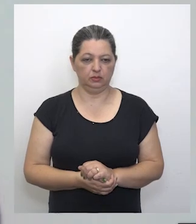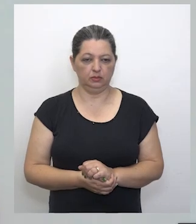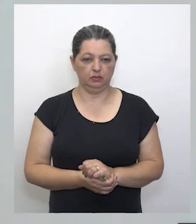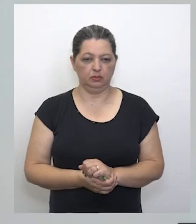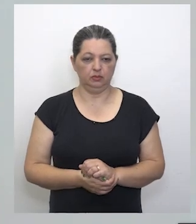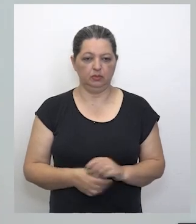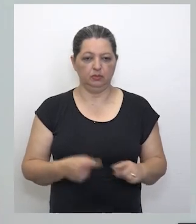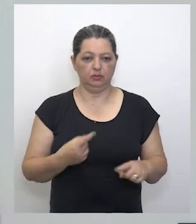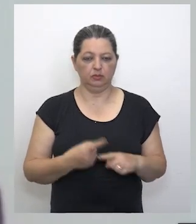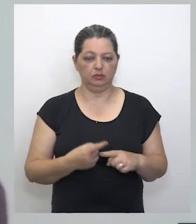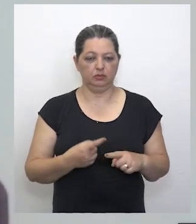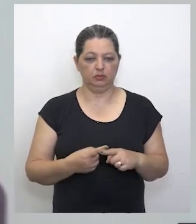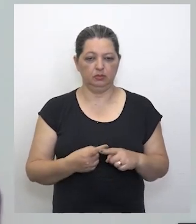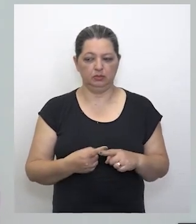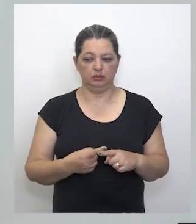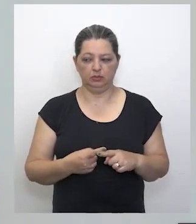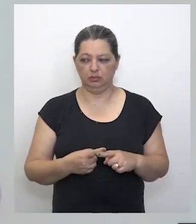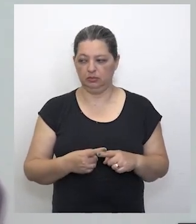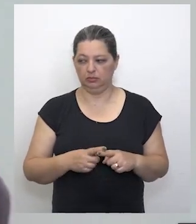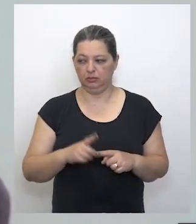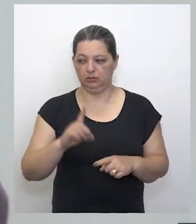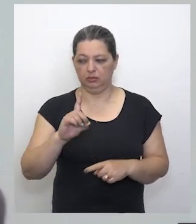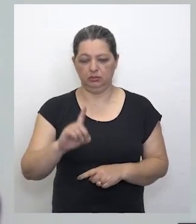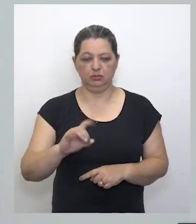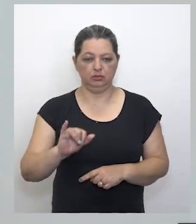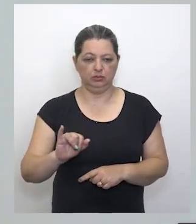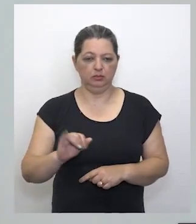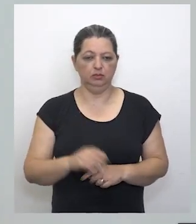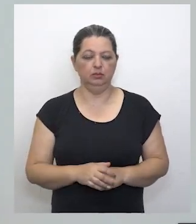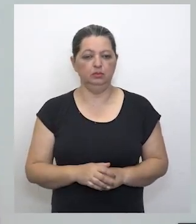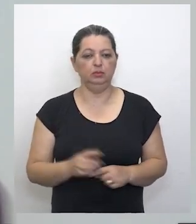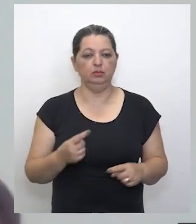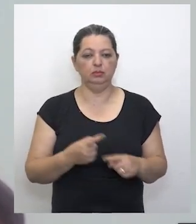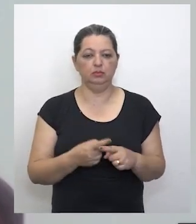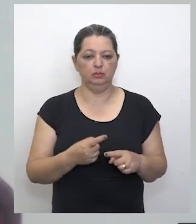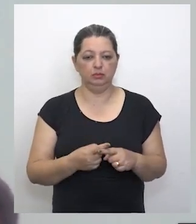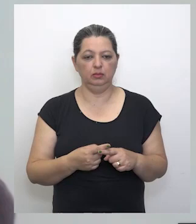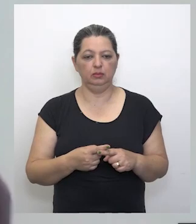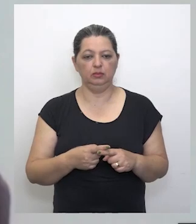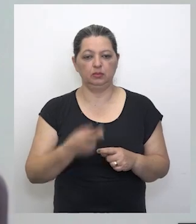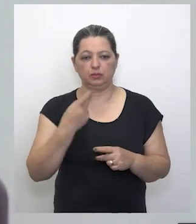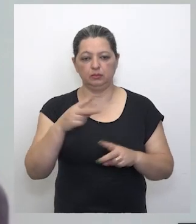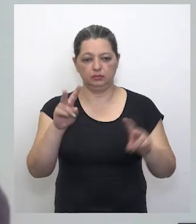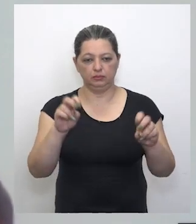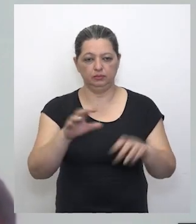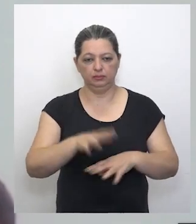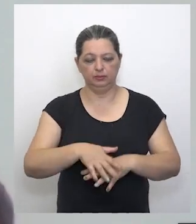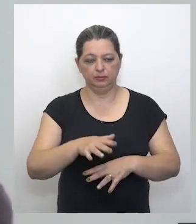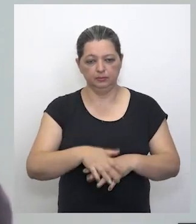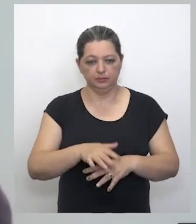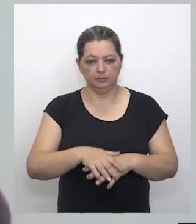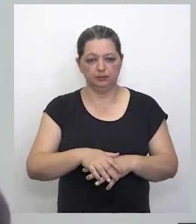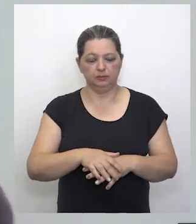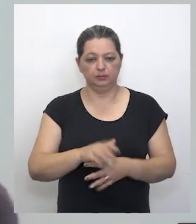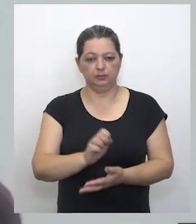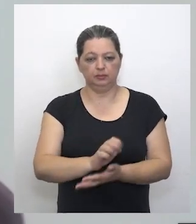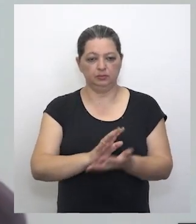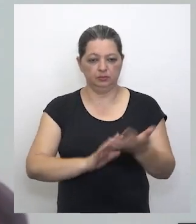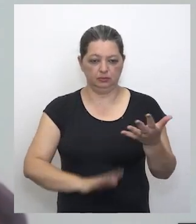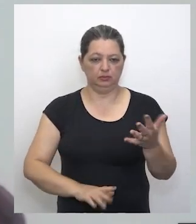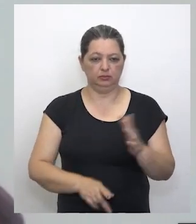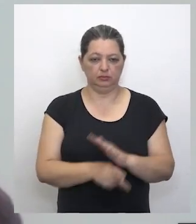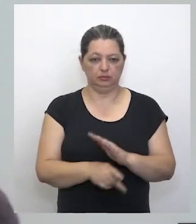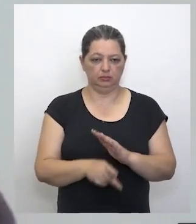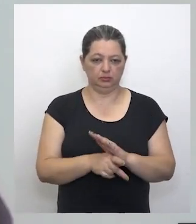Então, assim, aproveitando que a gente está falando aí da matemática, que traz essas atividades lúdicas,